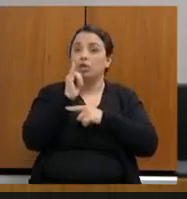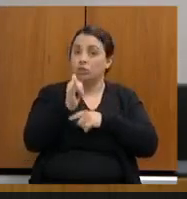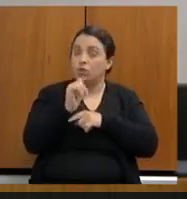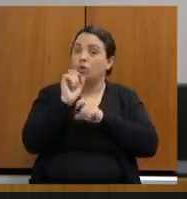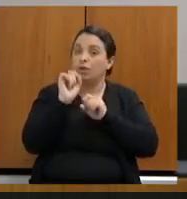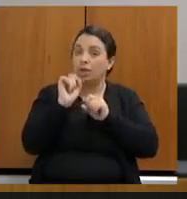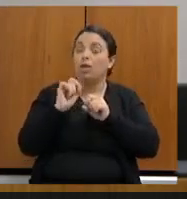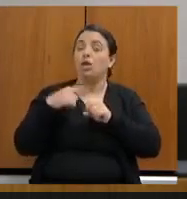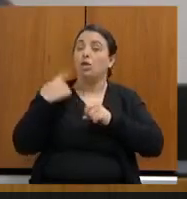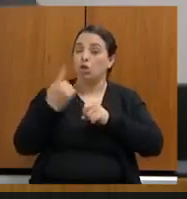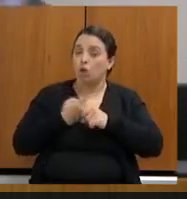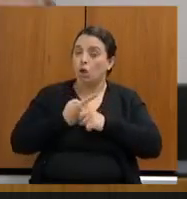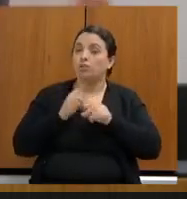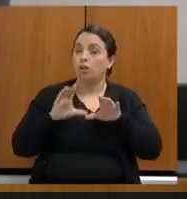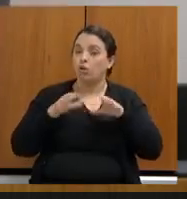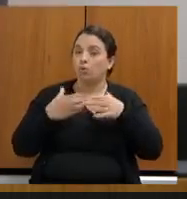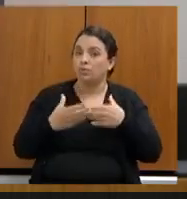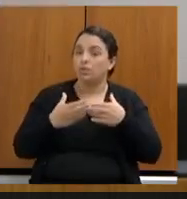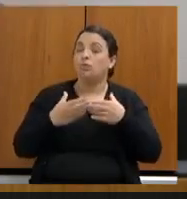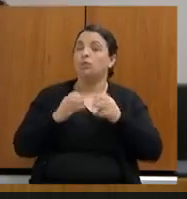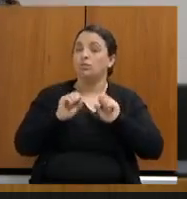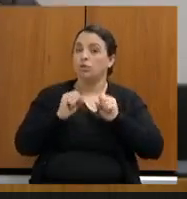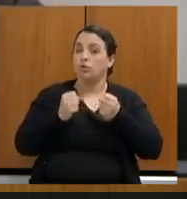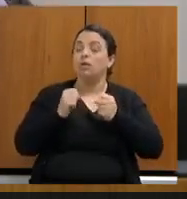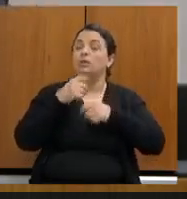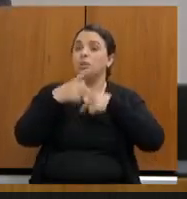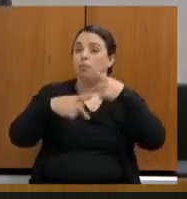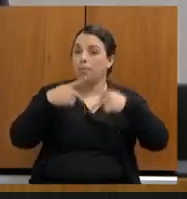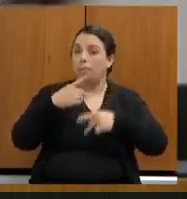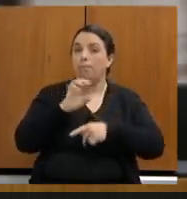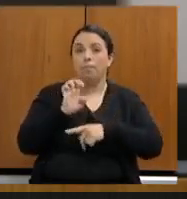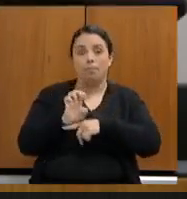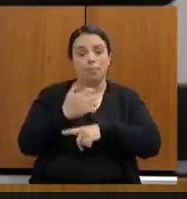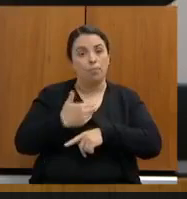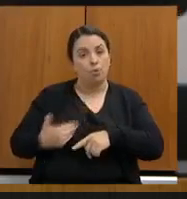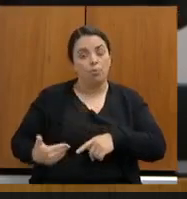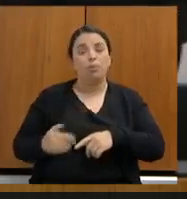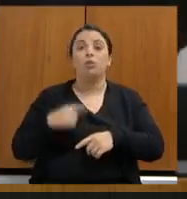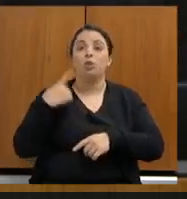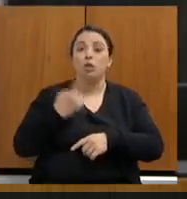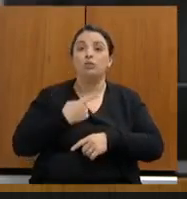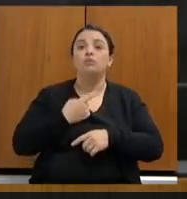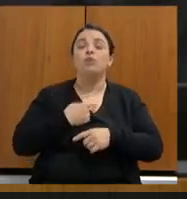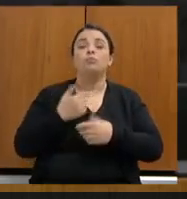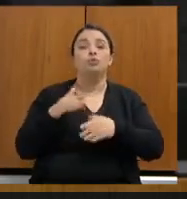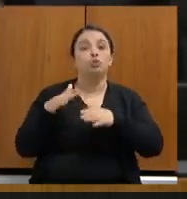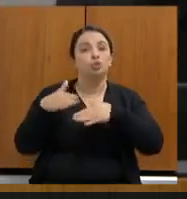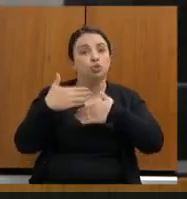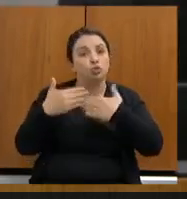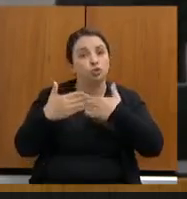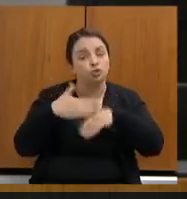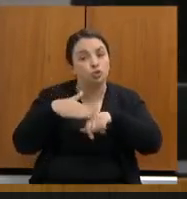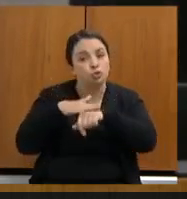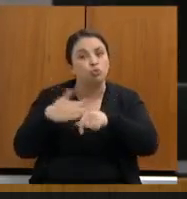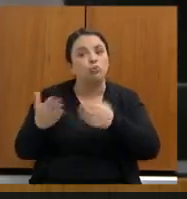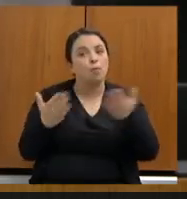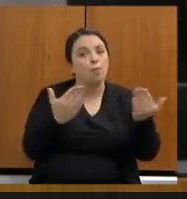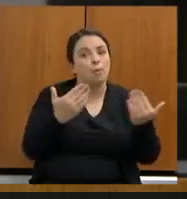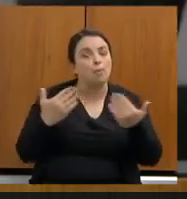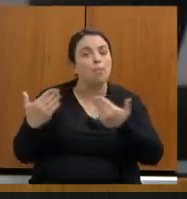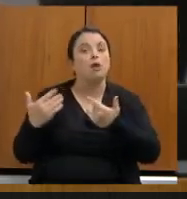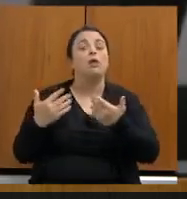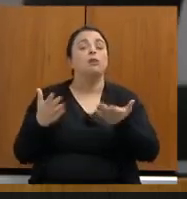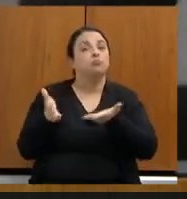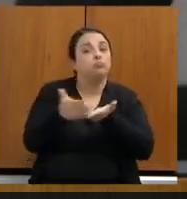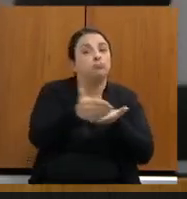faremos um debate o vindo todas as partes mas para que a gente realmente venha implementar uma política pública através de uma lei